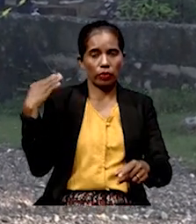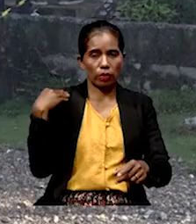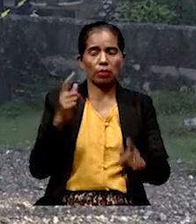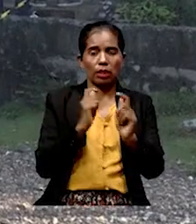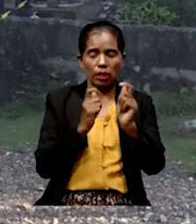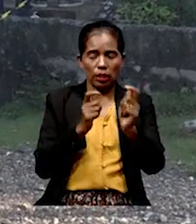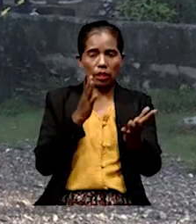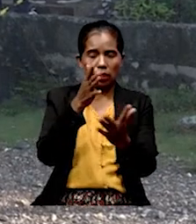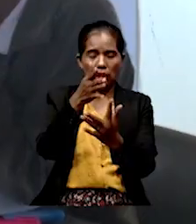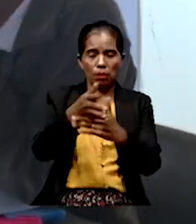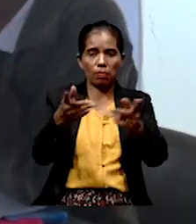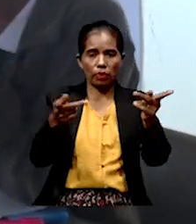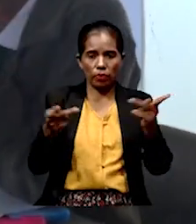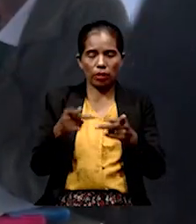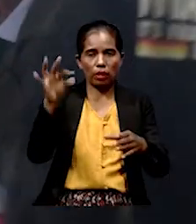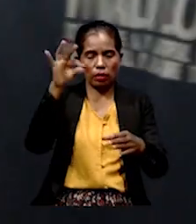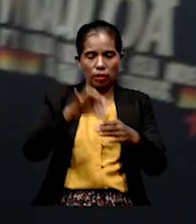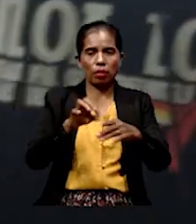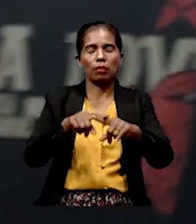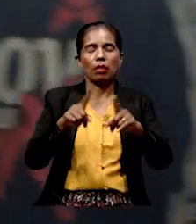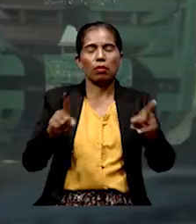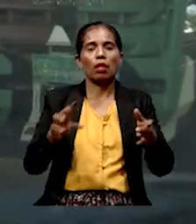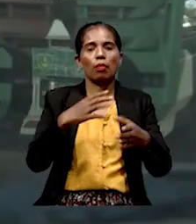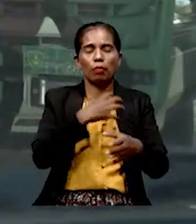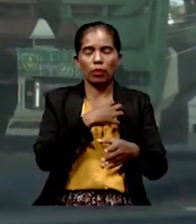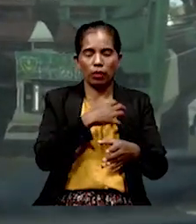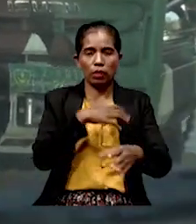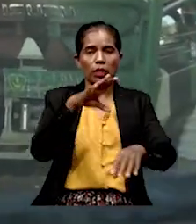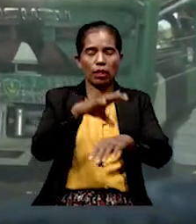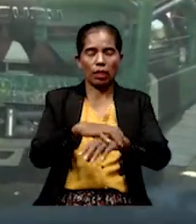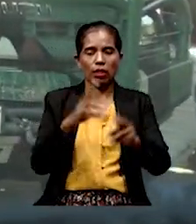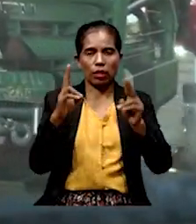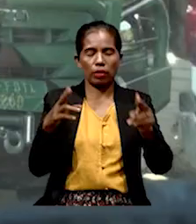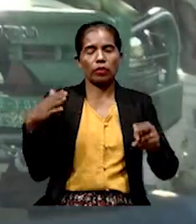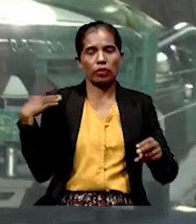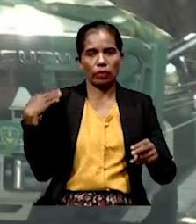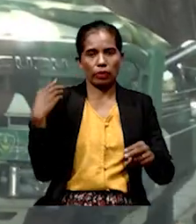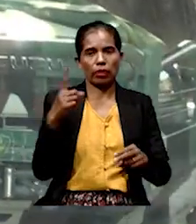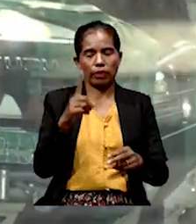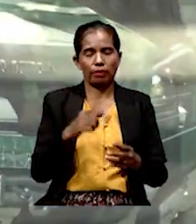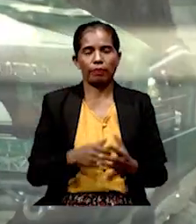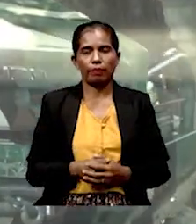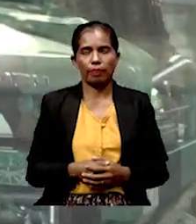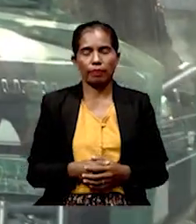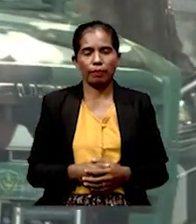tenta tamaba centro votação, mas bem polícia haloqueira situação ba jovem né. Segurança